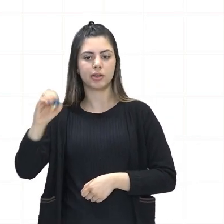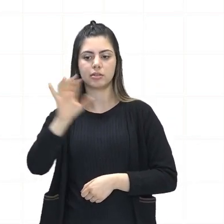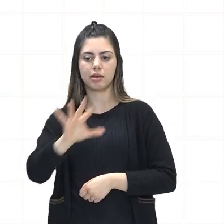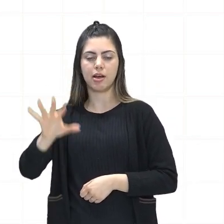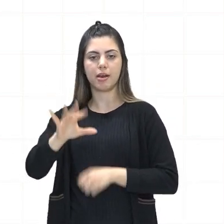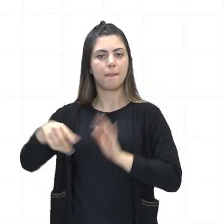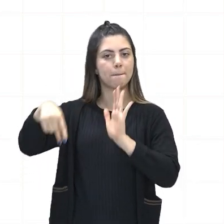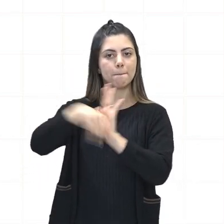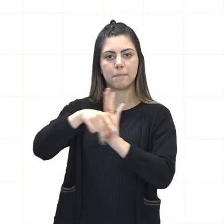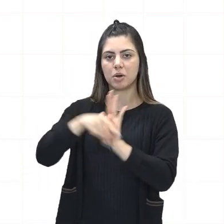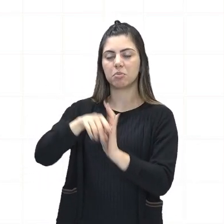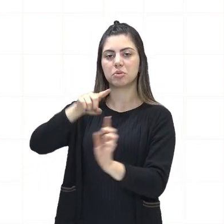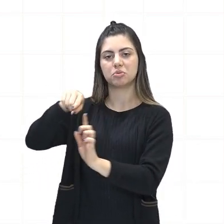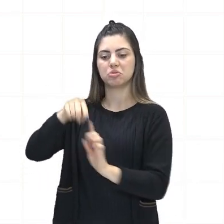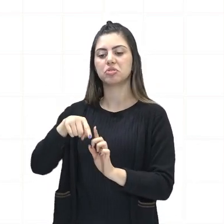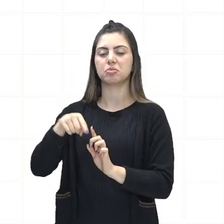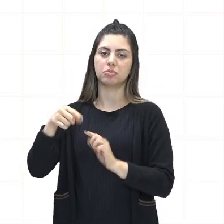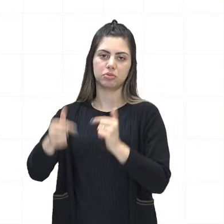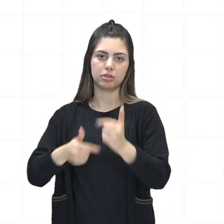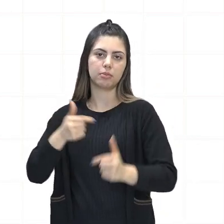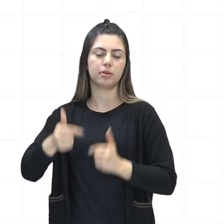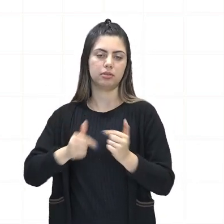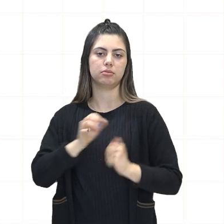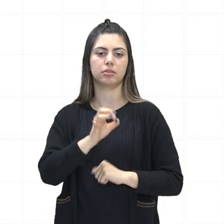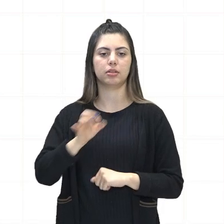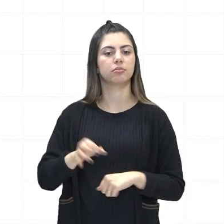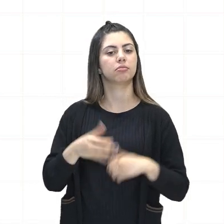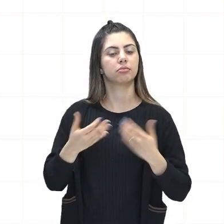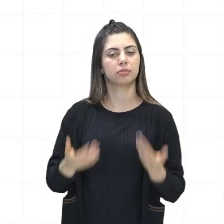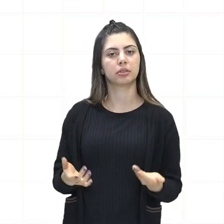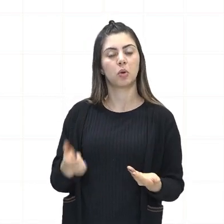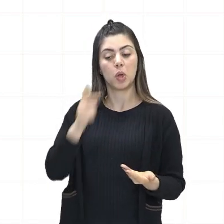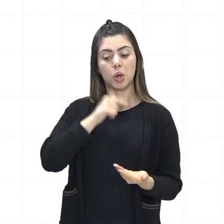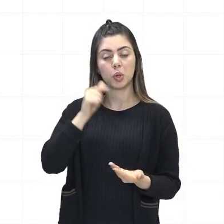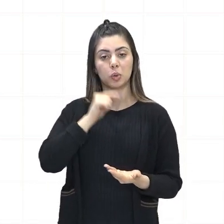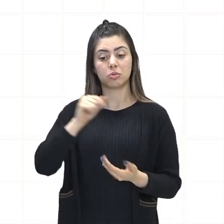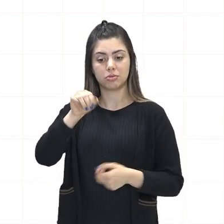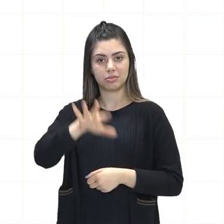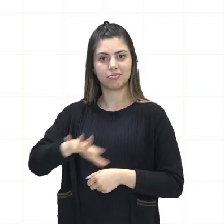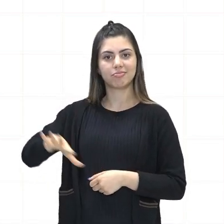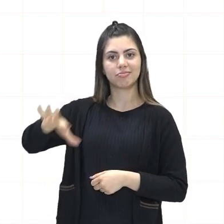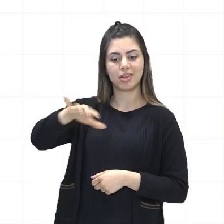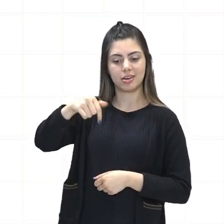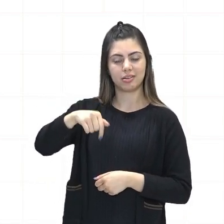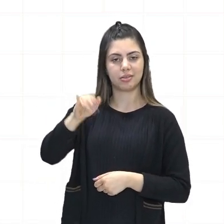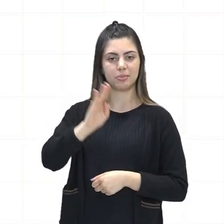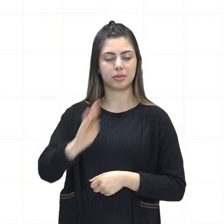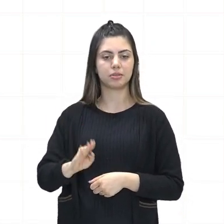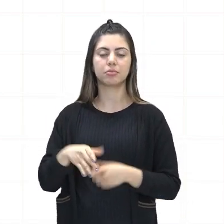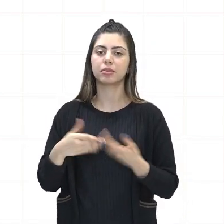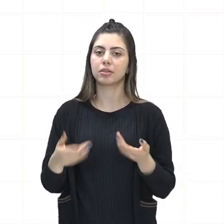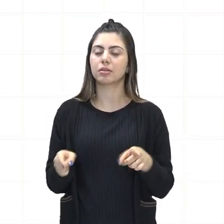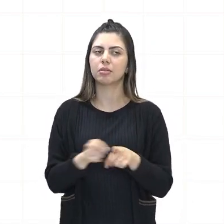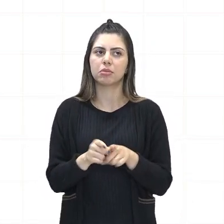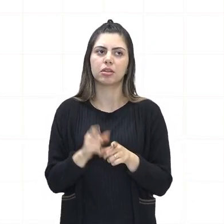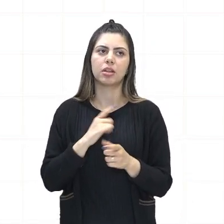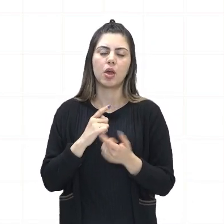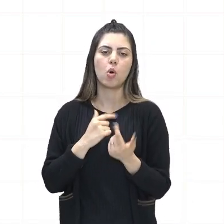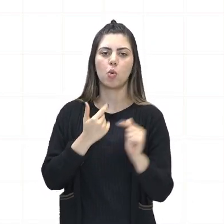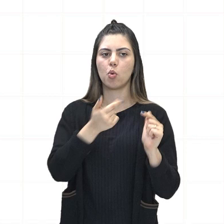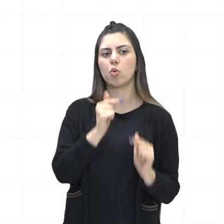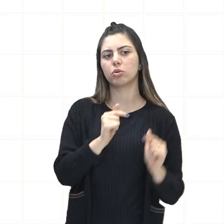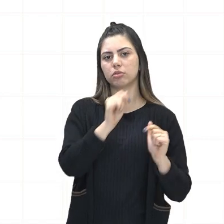né? Nesse tipo de atividade. E isso aí tem dado tão certo para aquela região do Brasil, assim como deu em outras áreas,